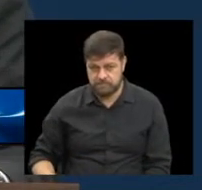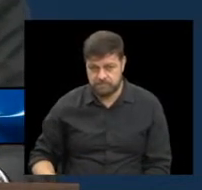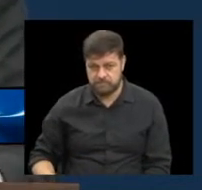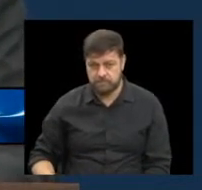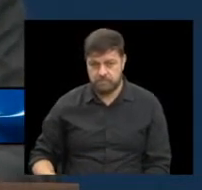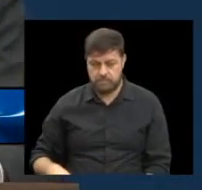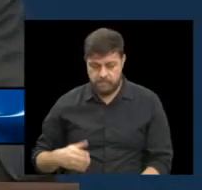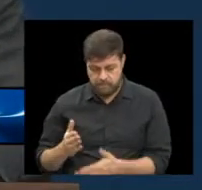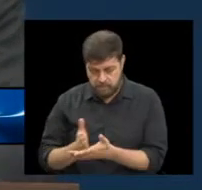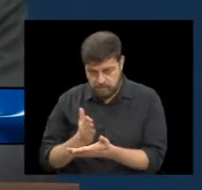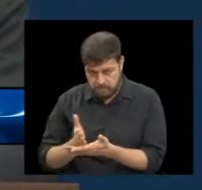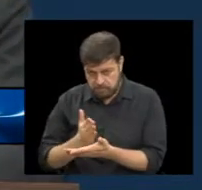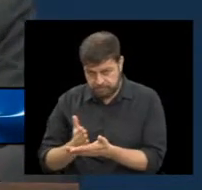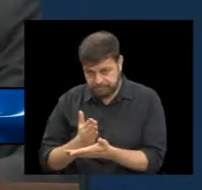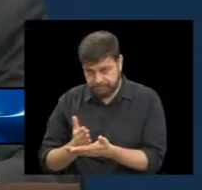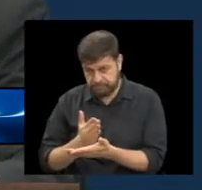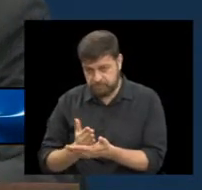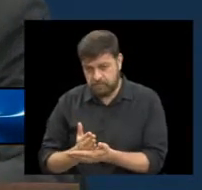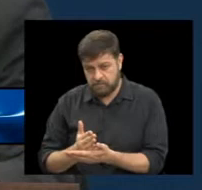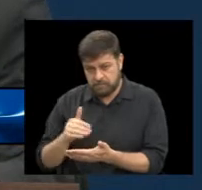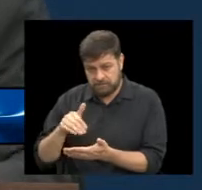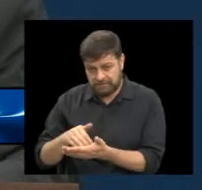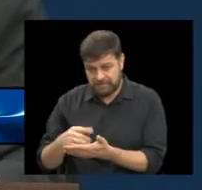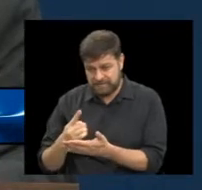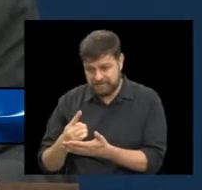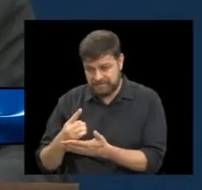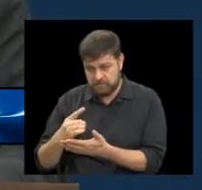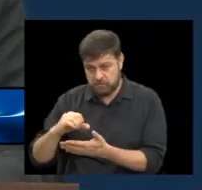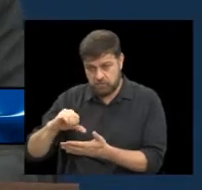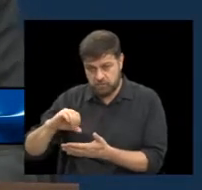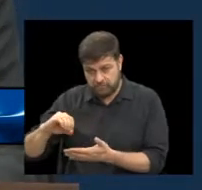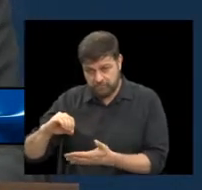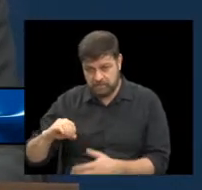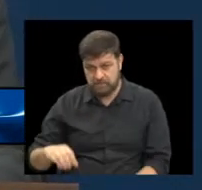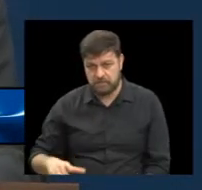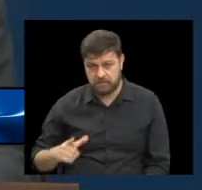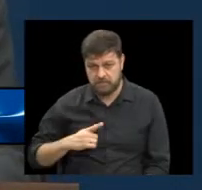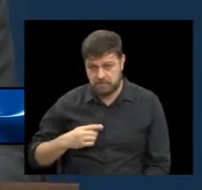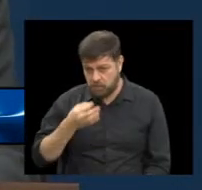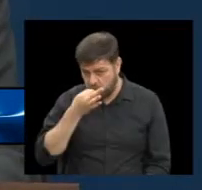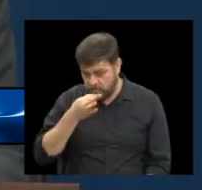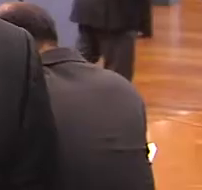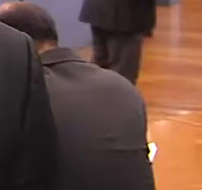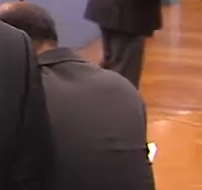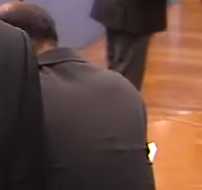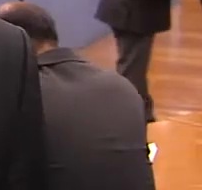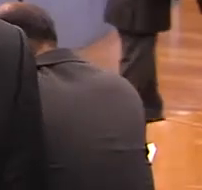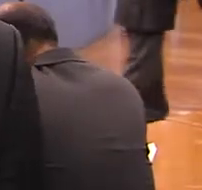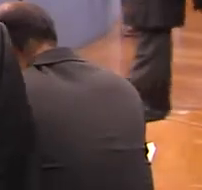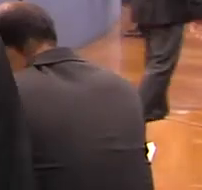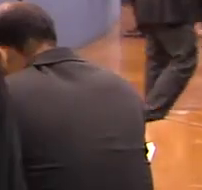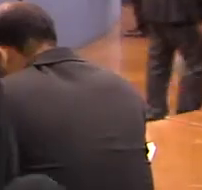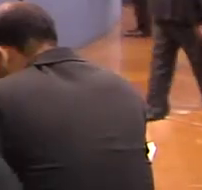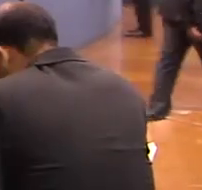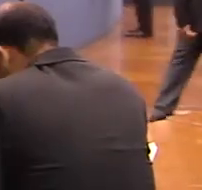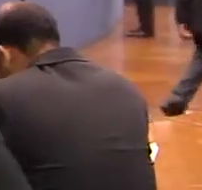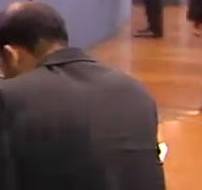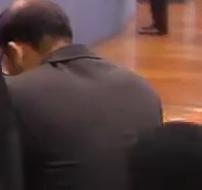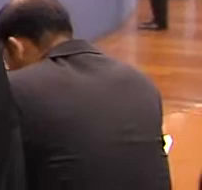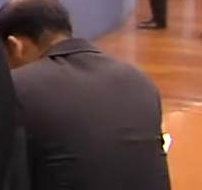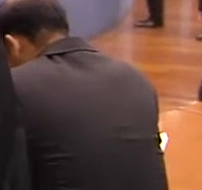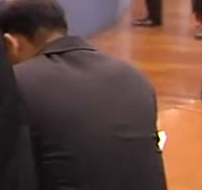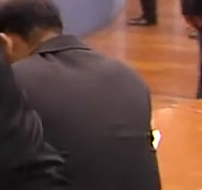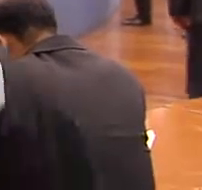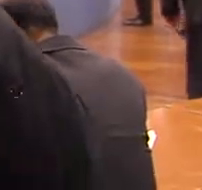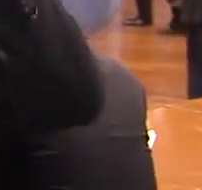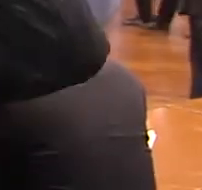1187, 1188, 1189, 1190, todas do volume 6, exara parecer favorável. O vereador Pedro Tourinho, que teve